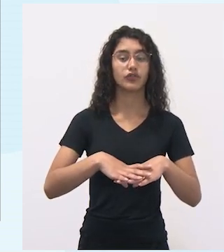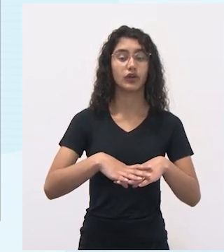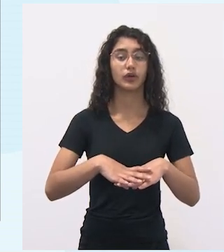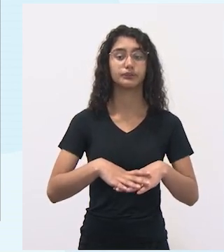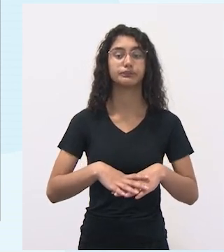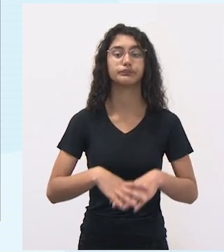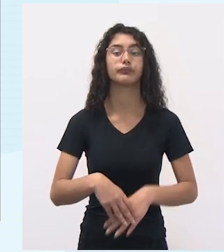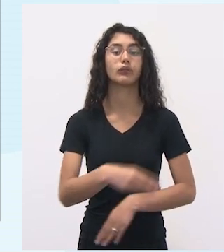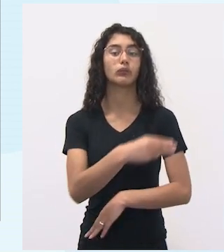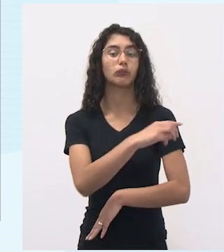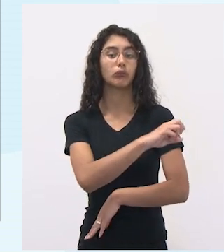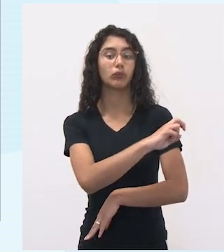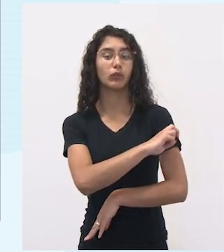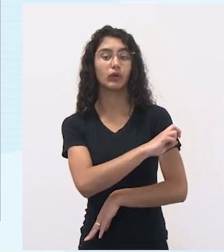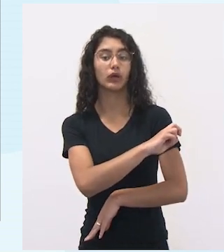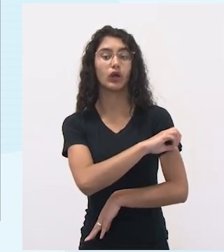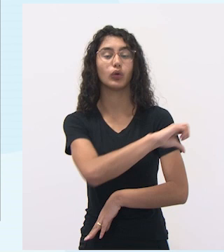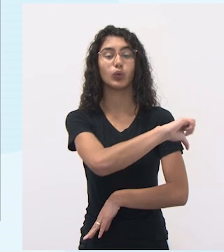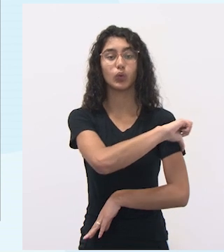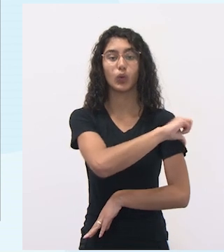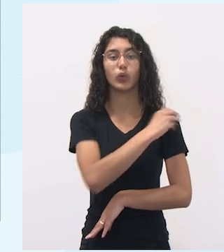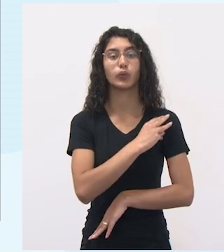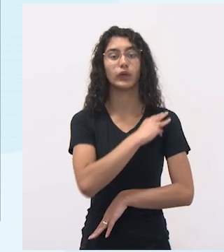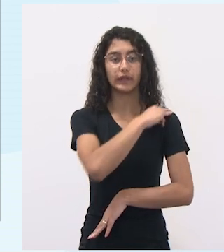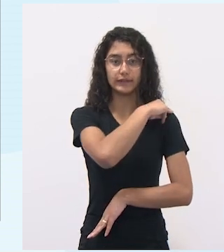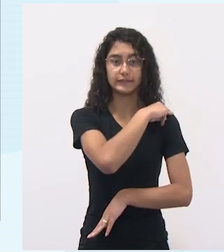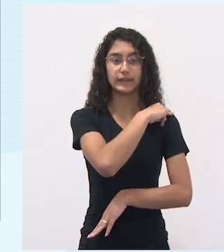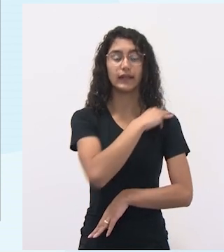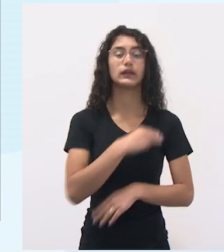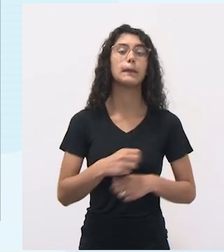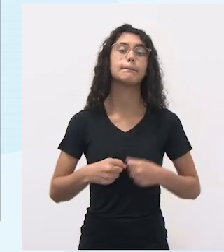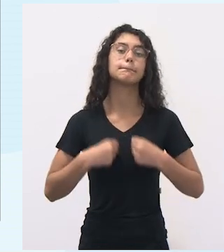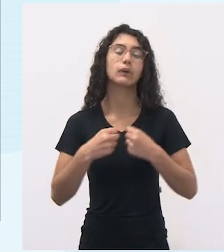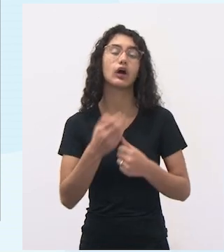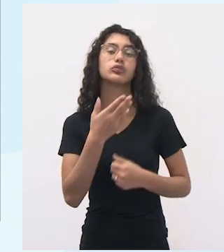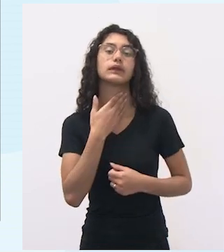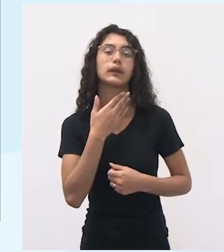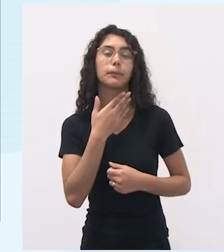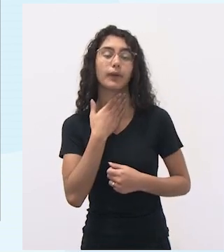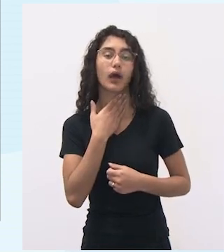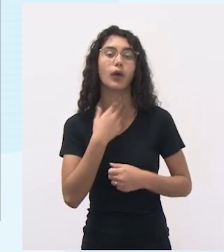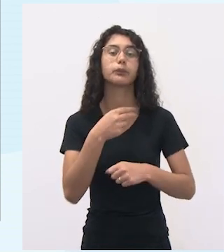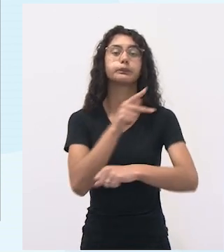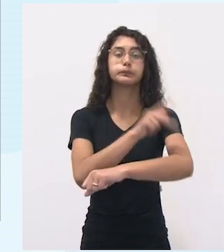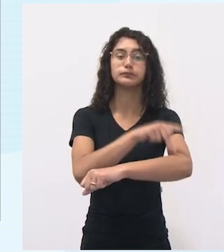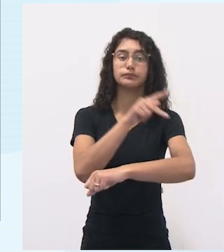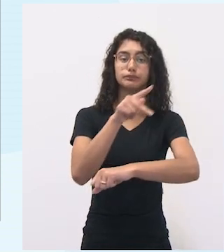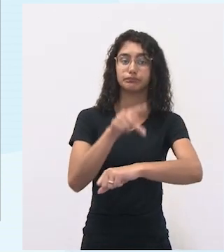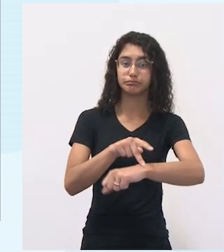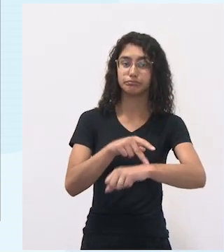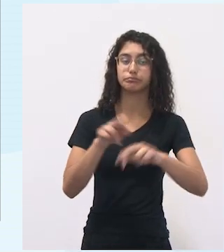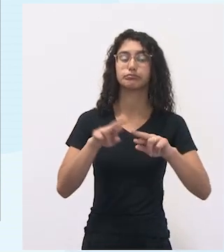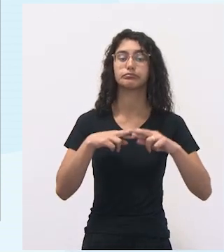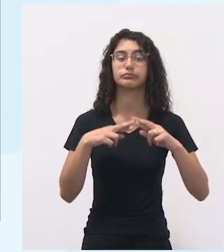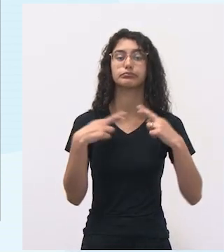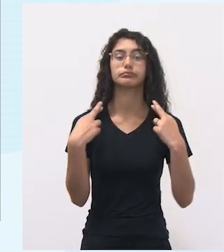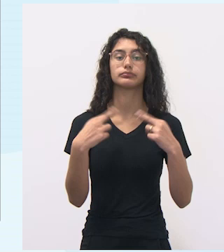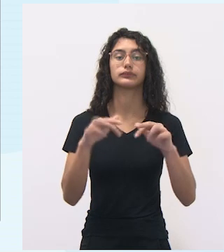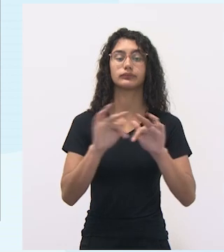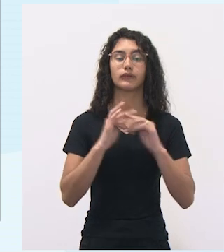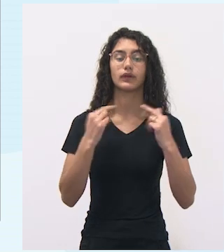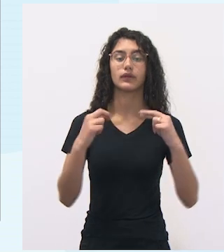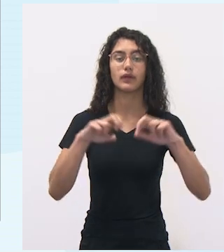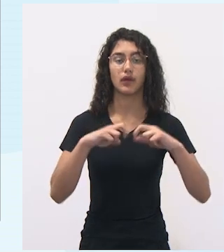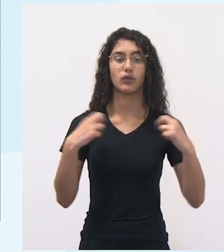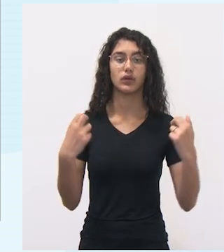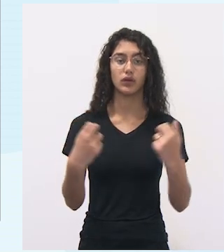série, para também que vocês possam estudar, possam conversar nas reuniões pedagógicas que vocês têm nas escolas e nas